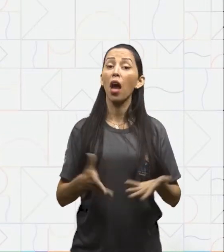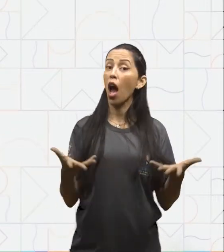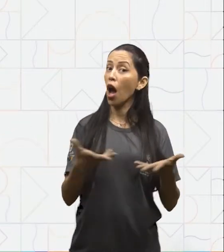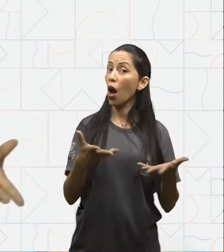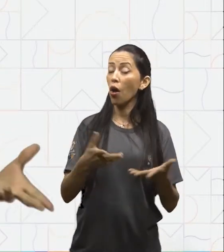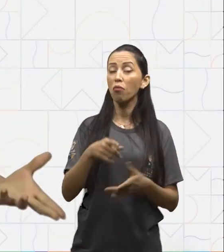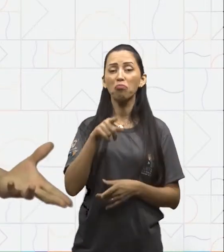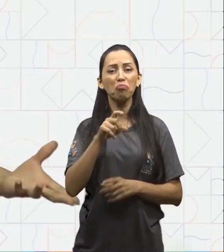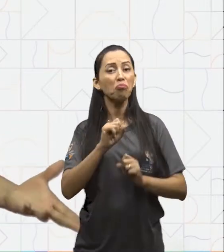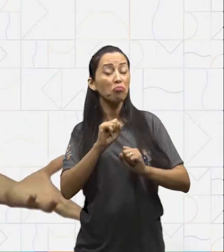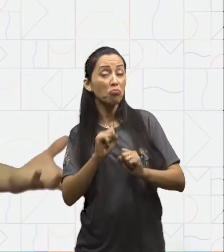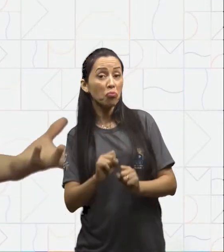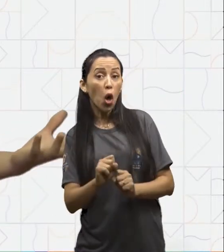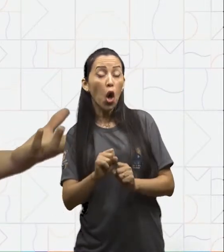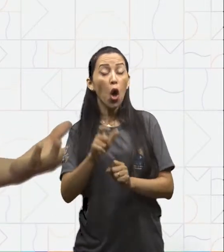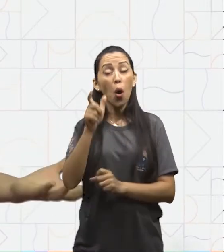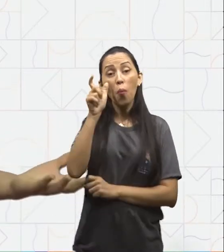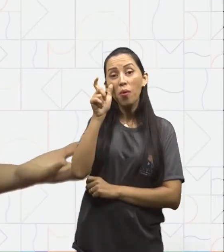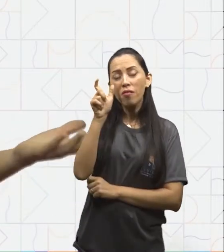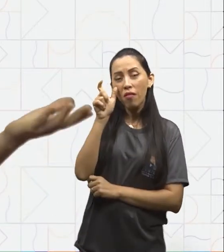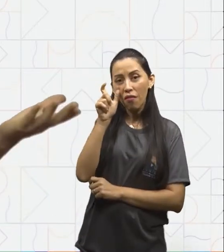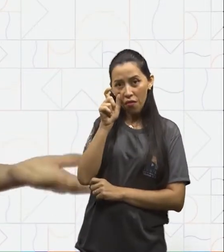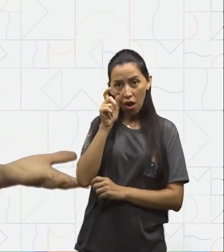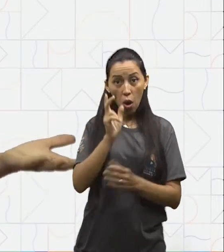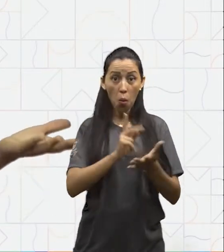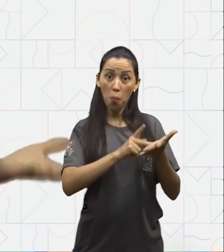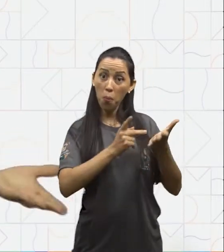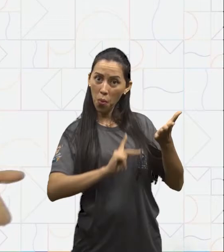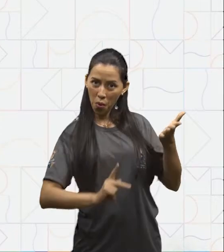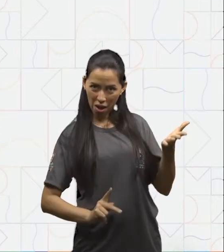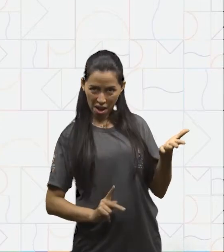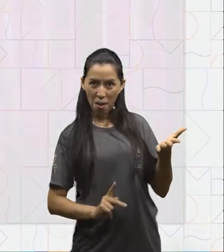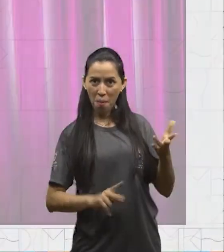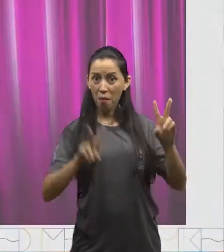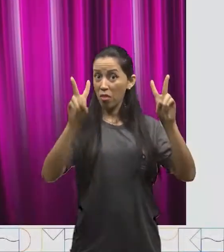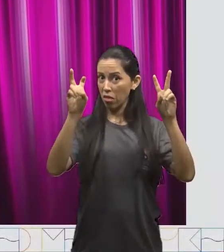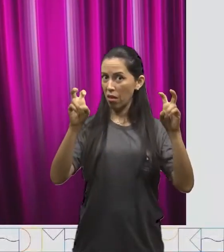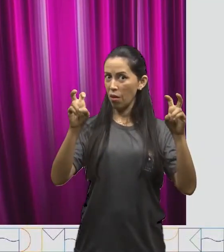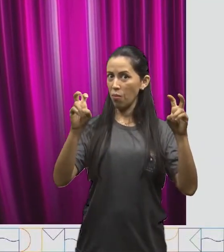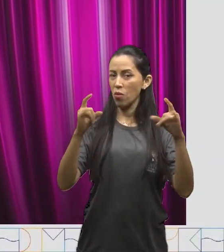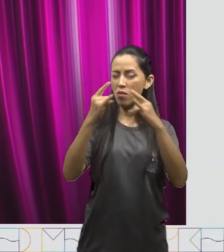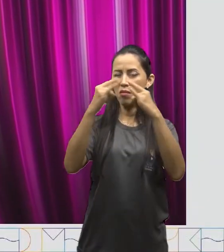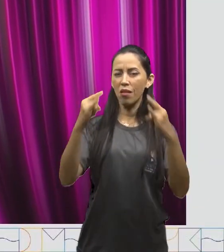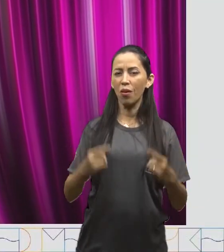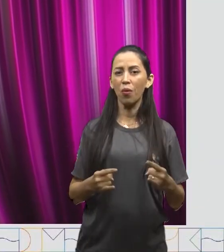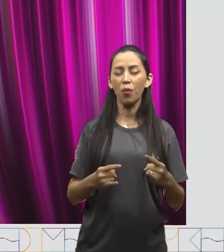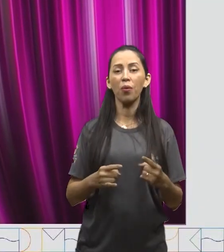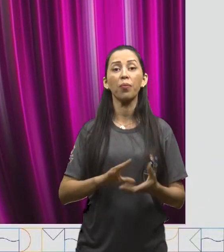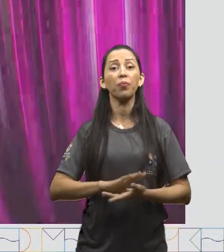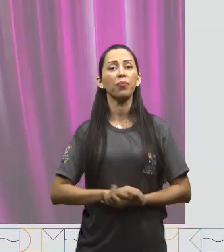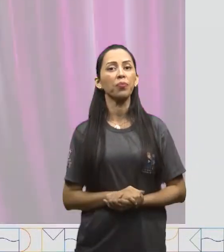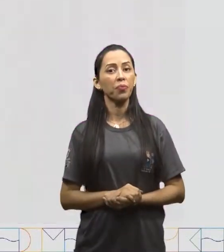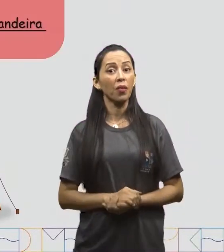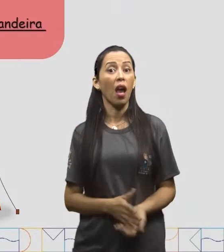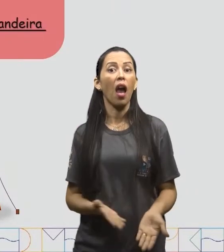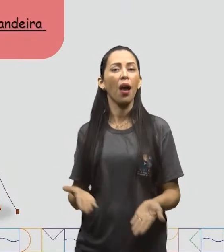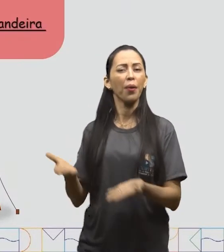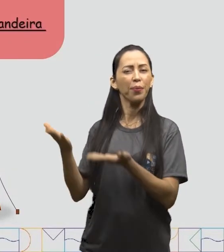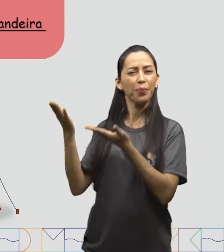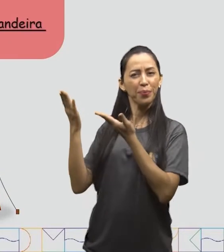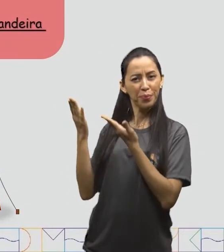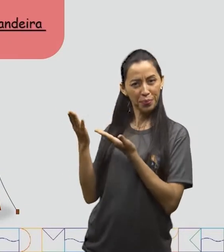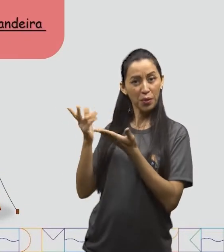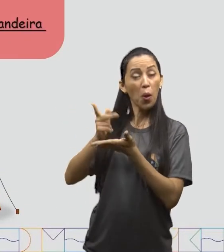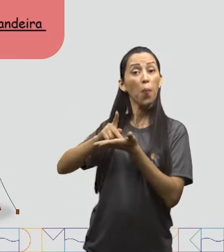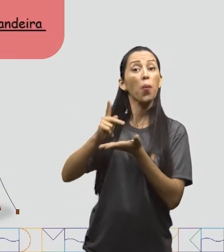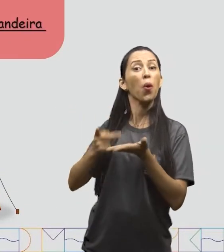espetáculo. Aprecie comigo os poemas com a temática circense. Respeitável público, o poema da